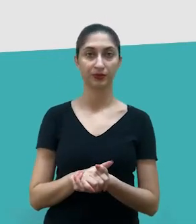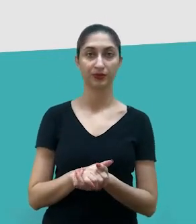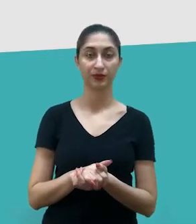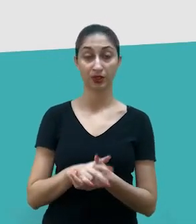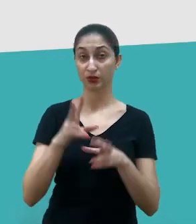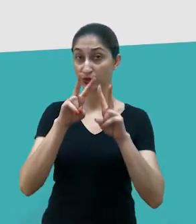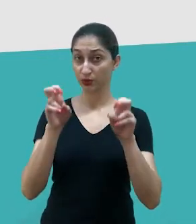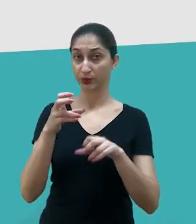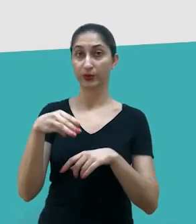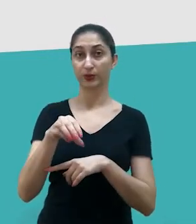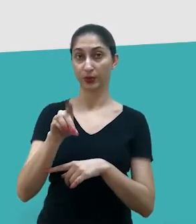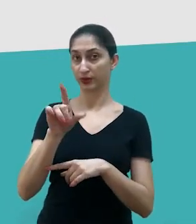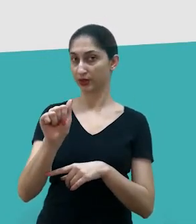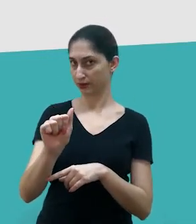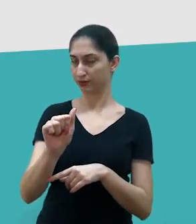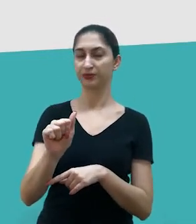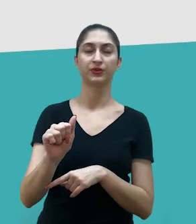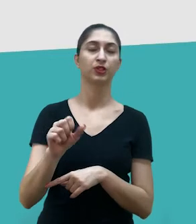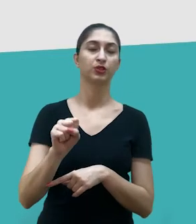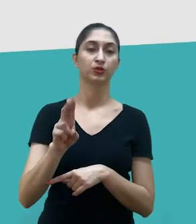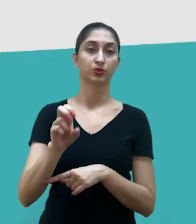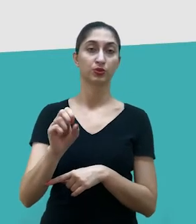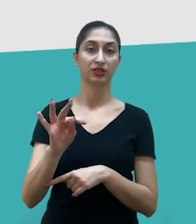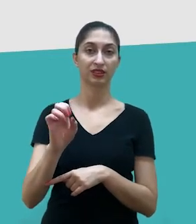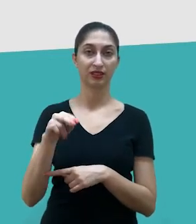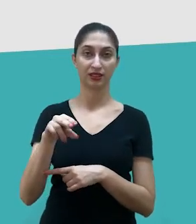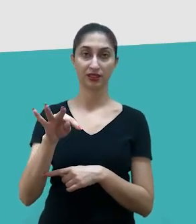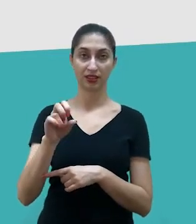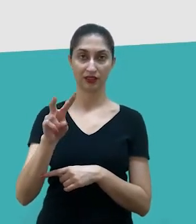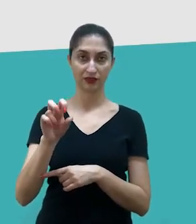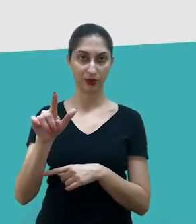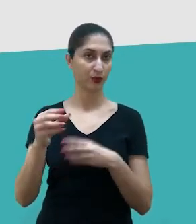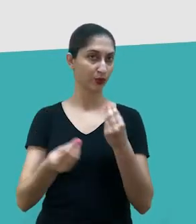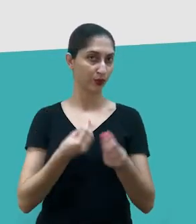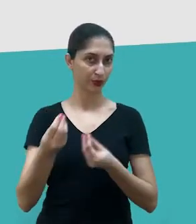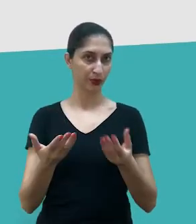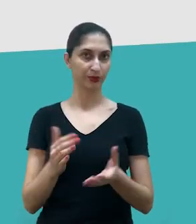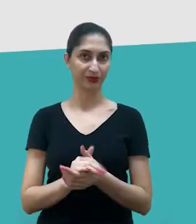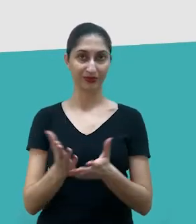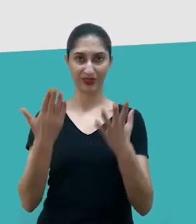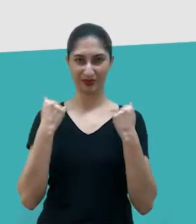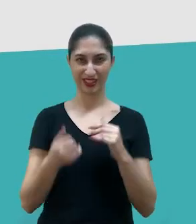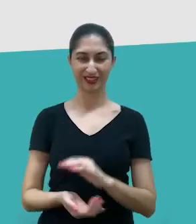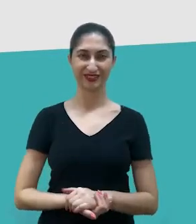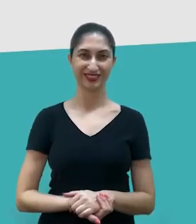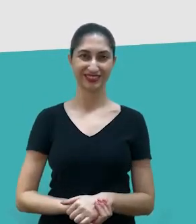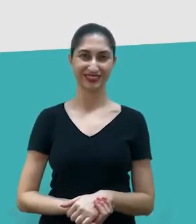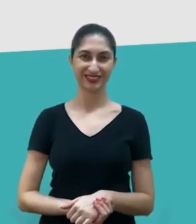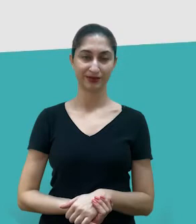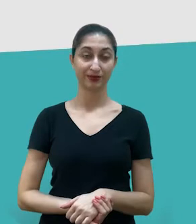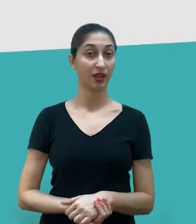moda sustentável e como você pode ter um guarda-roupa mais sustentável. Vamos lá?